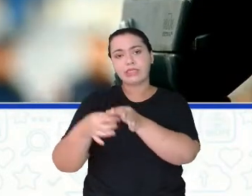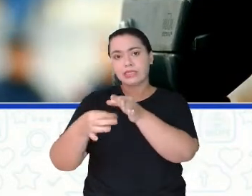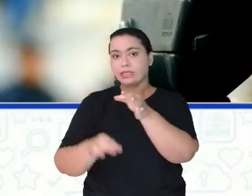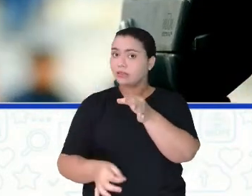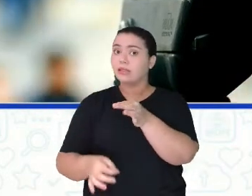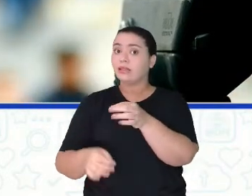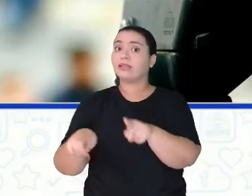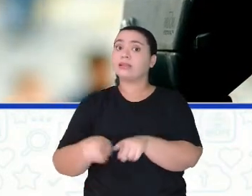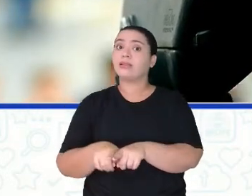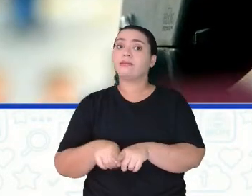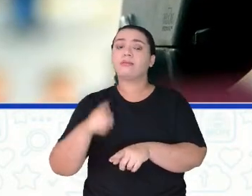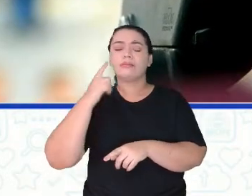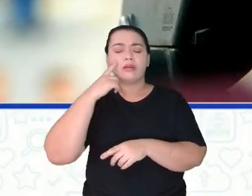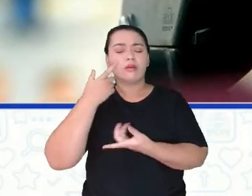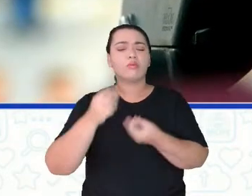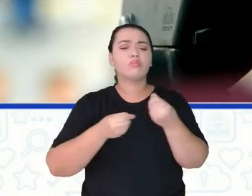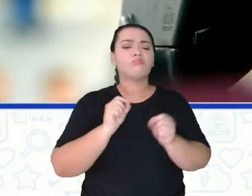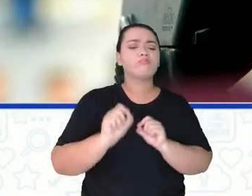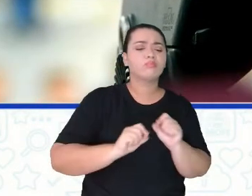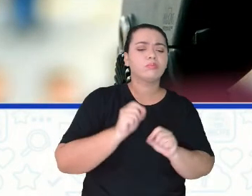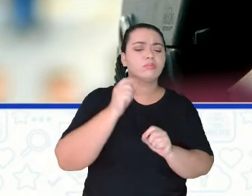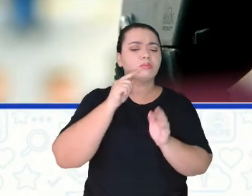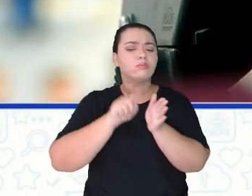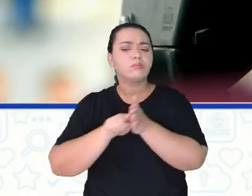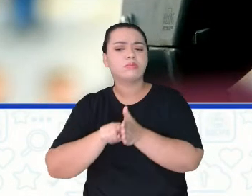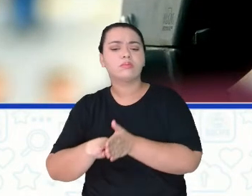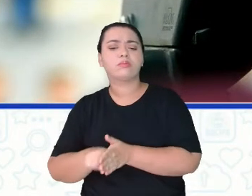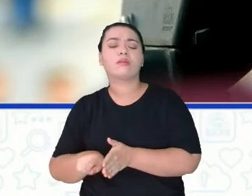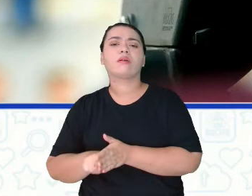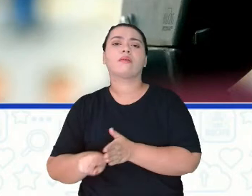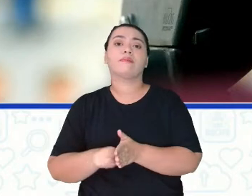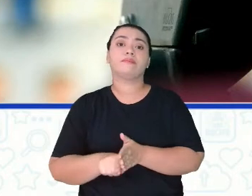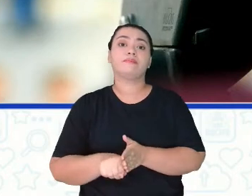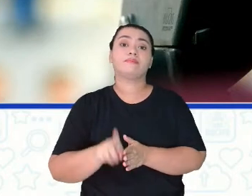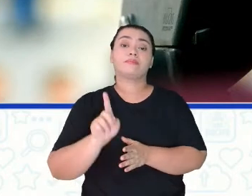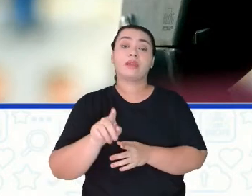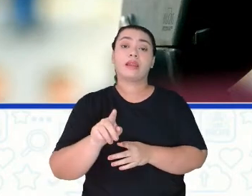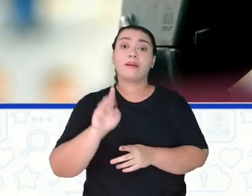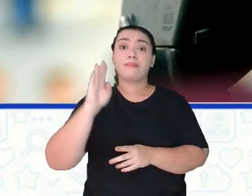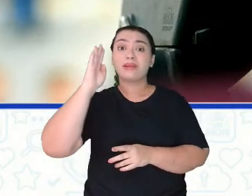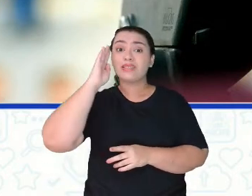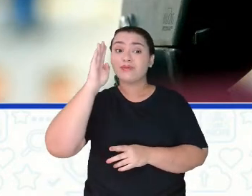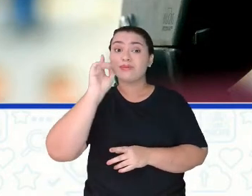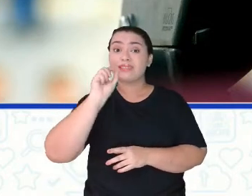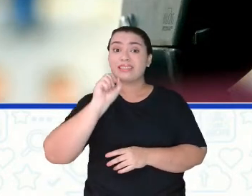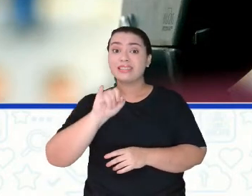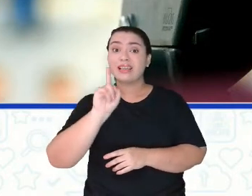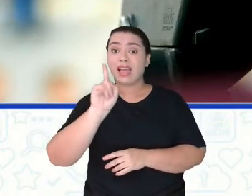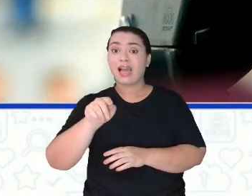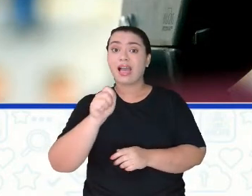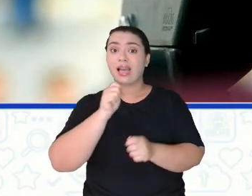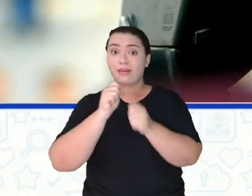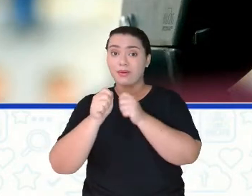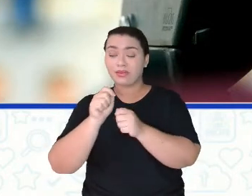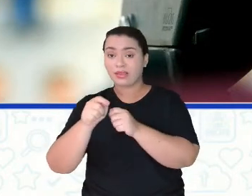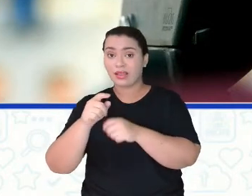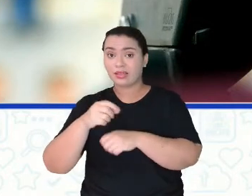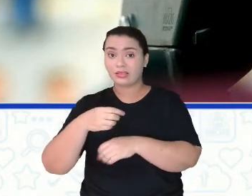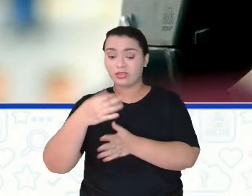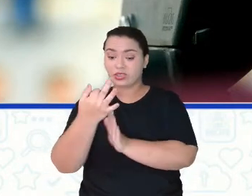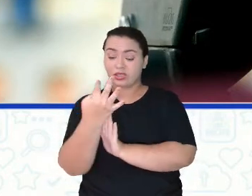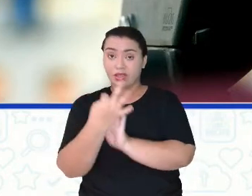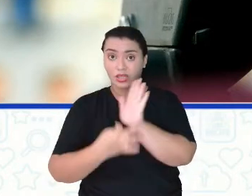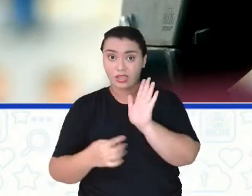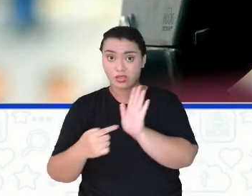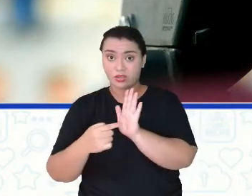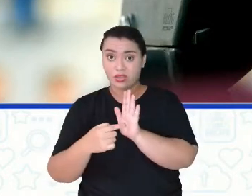e se basear melhor na coleta de dados, especialmente quando o tema da reportagem é uma denúncia. Então, é como se fosse um trabalhozinho ali de